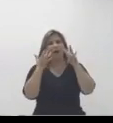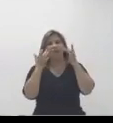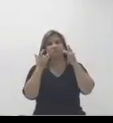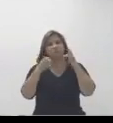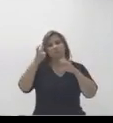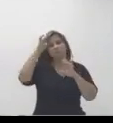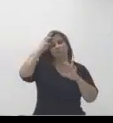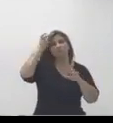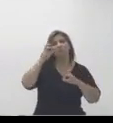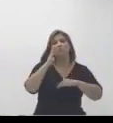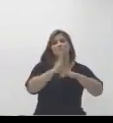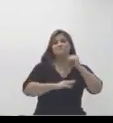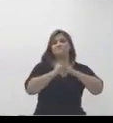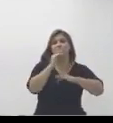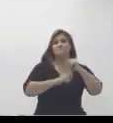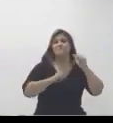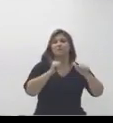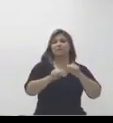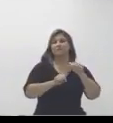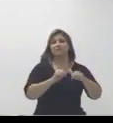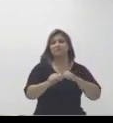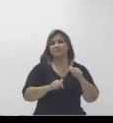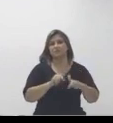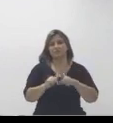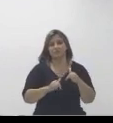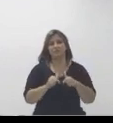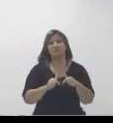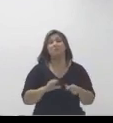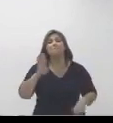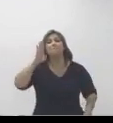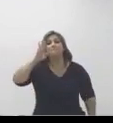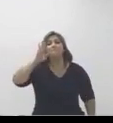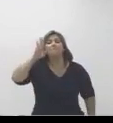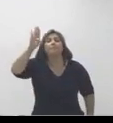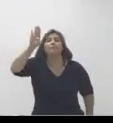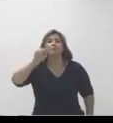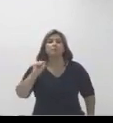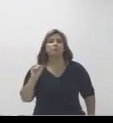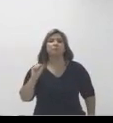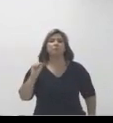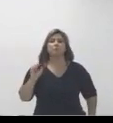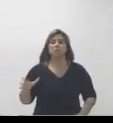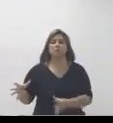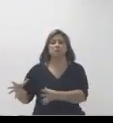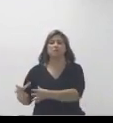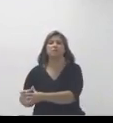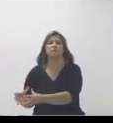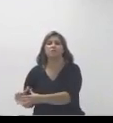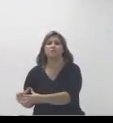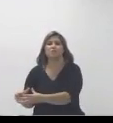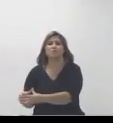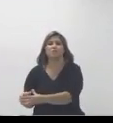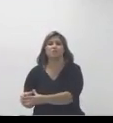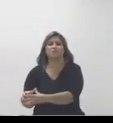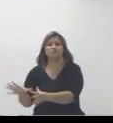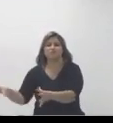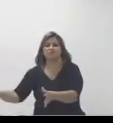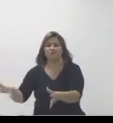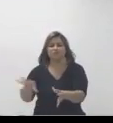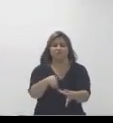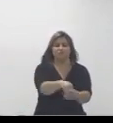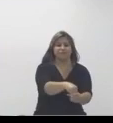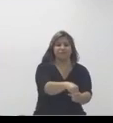trabalho mas principalmente nos territórios unidade então só a integração